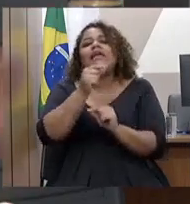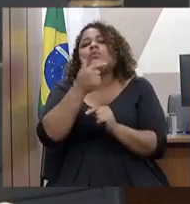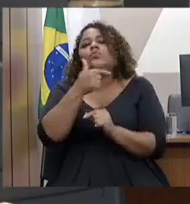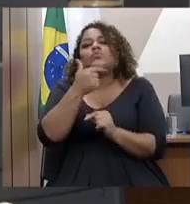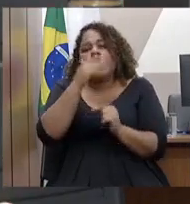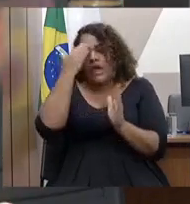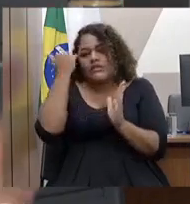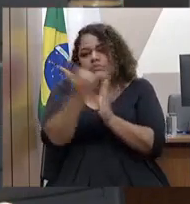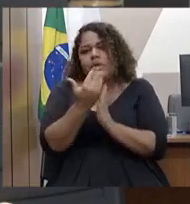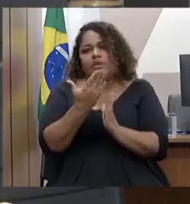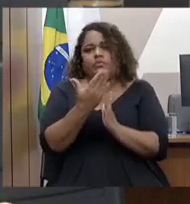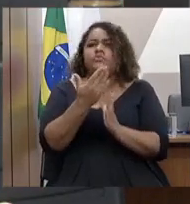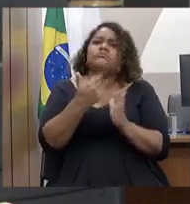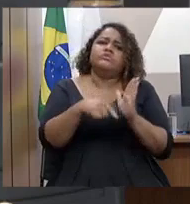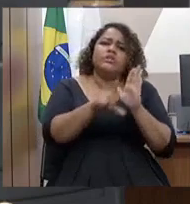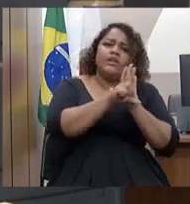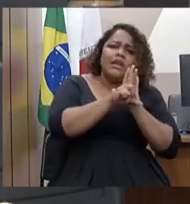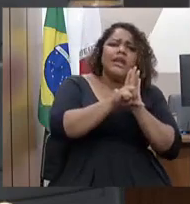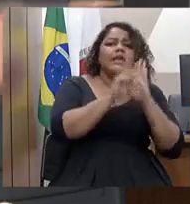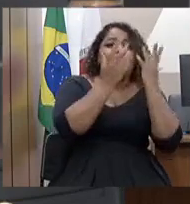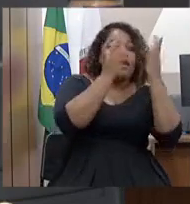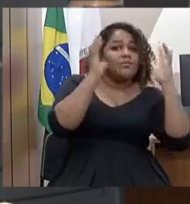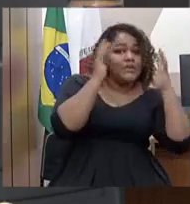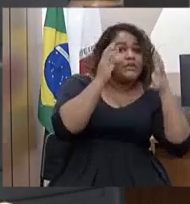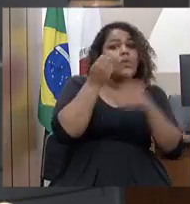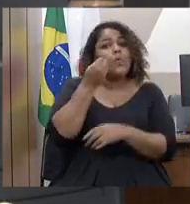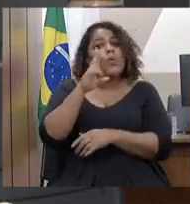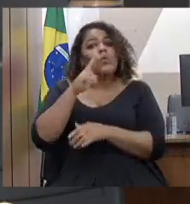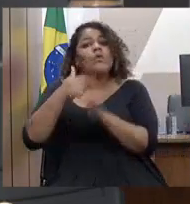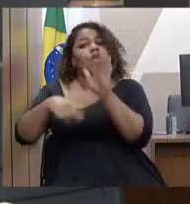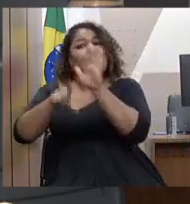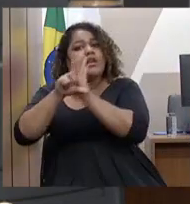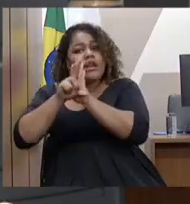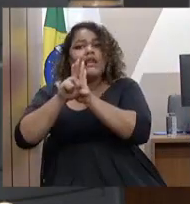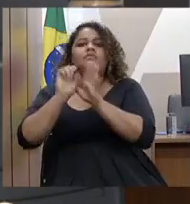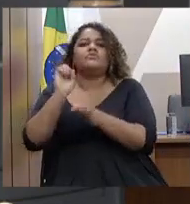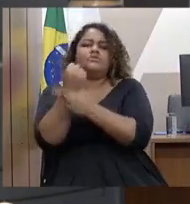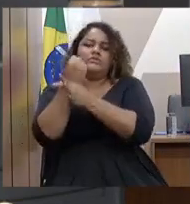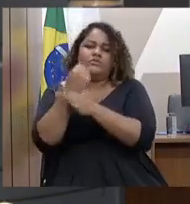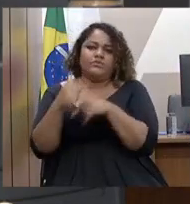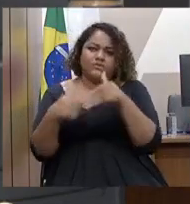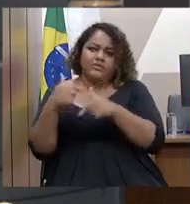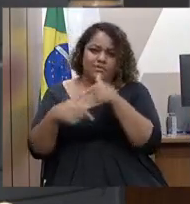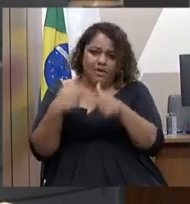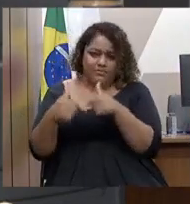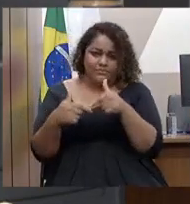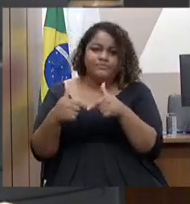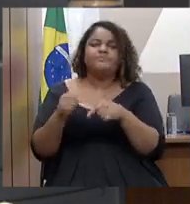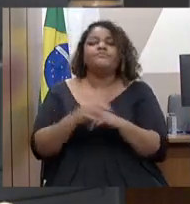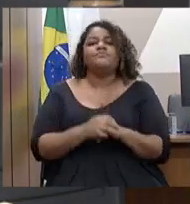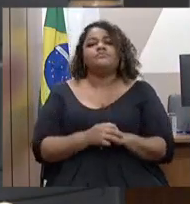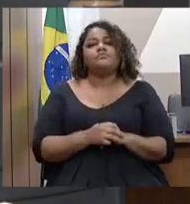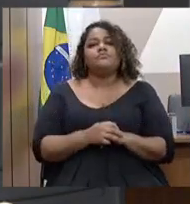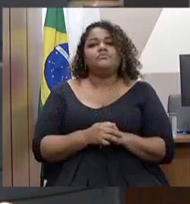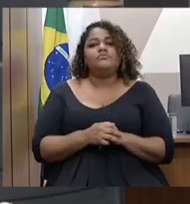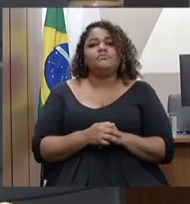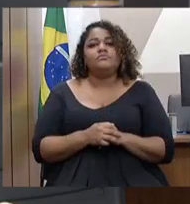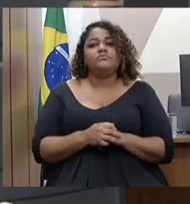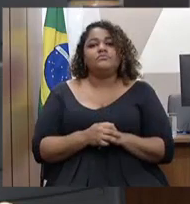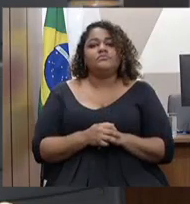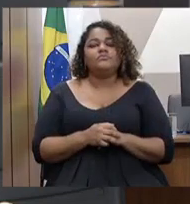Ambiental do direito do trabalho né E nós temos que a nossa ordem econômica Ela está afundada na valorização do trabalho